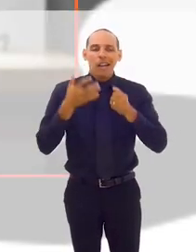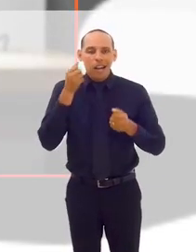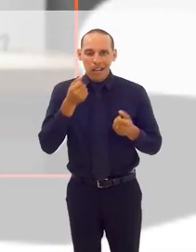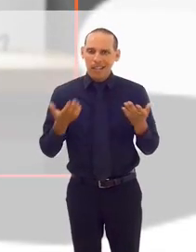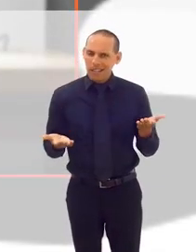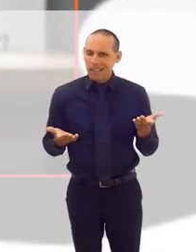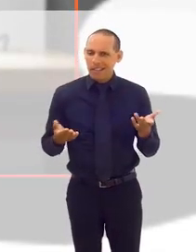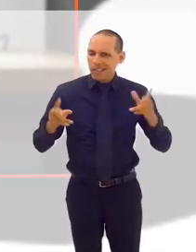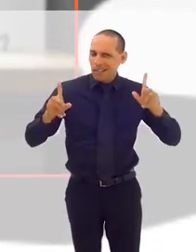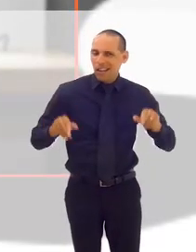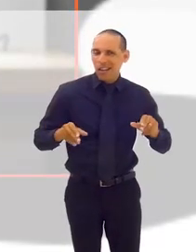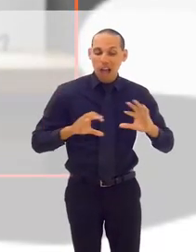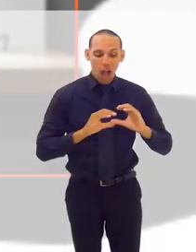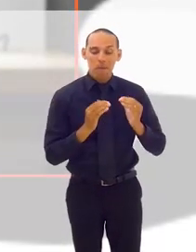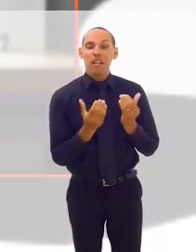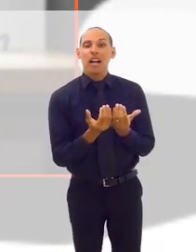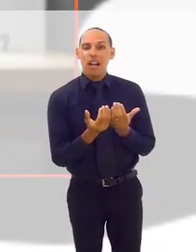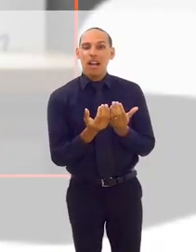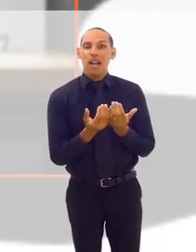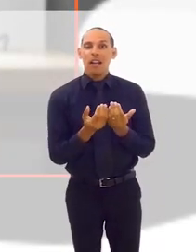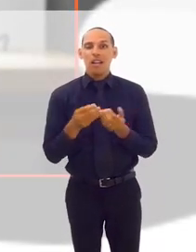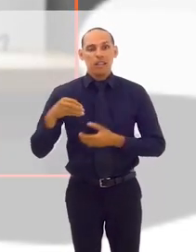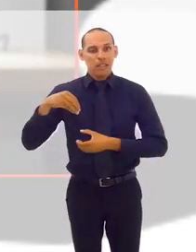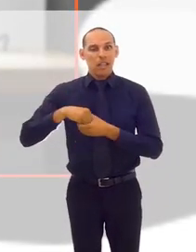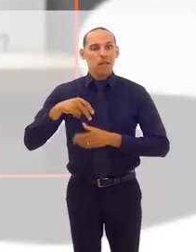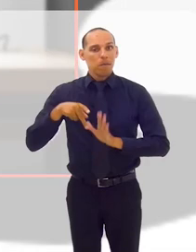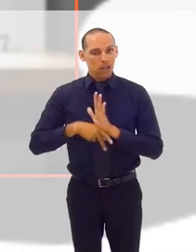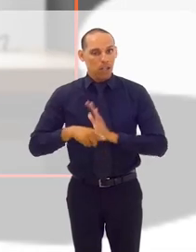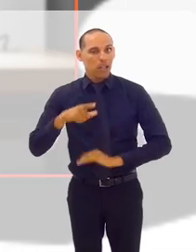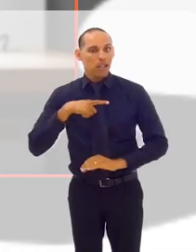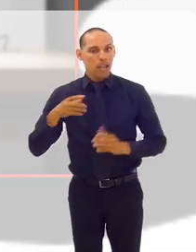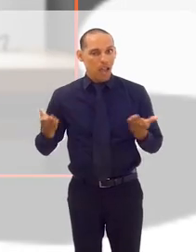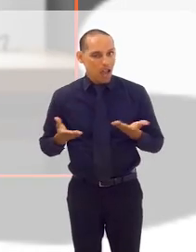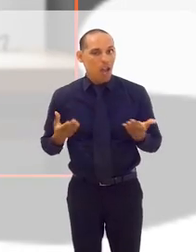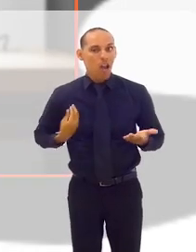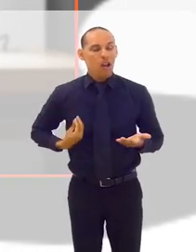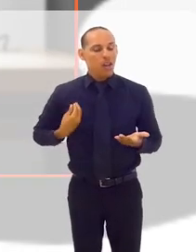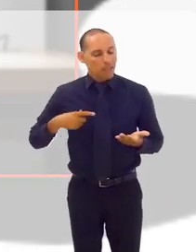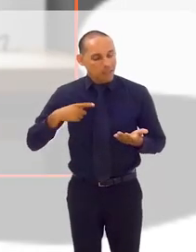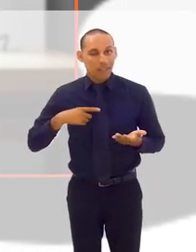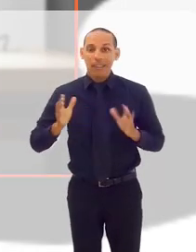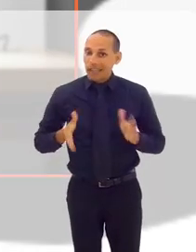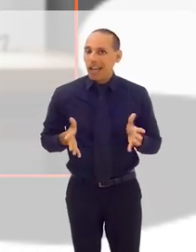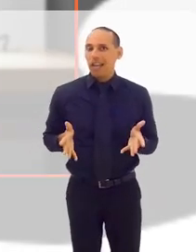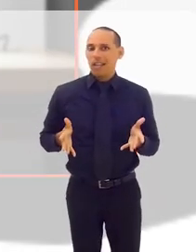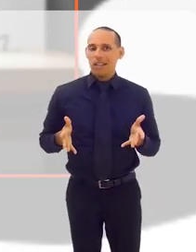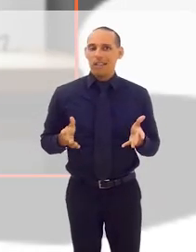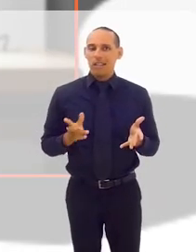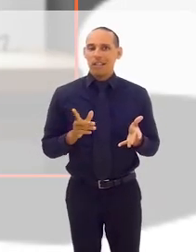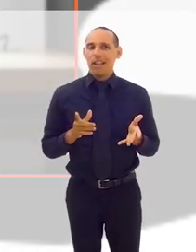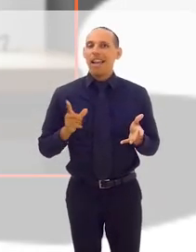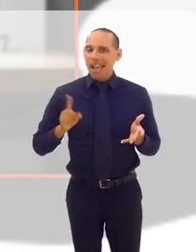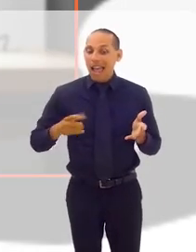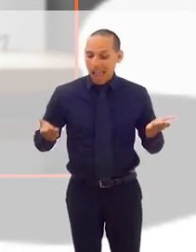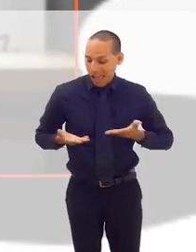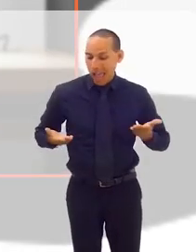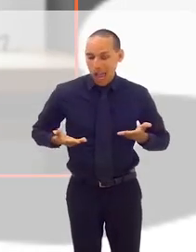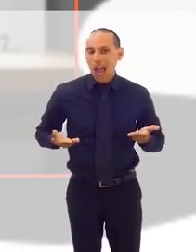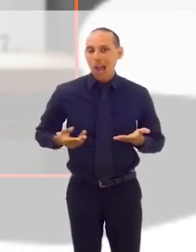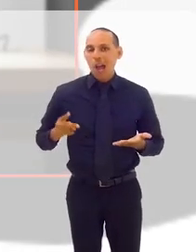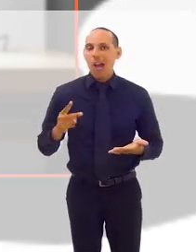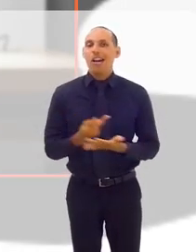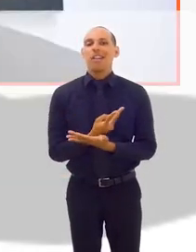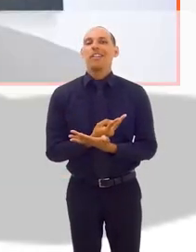é assim que funciona? Então, nessa comunidade onde o projeto já está acontecendo no presente, já existe ele agora, nós estamos no gerúndio, ele